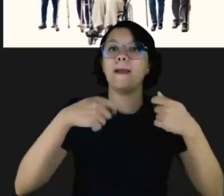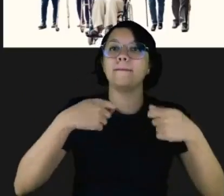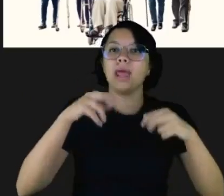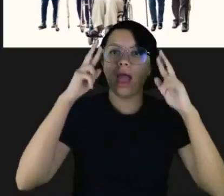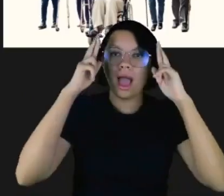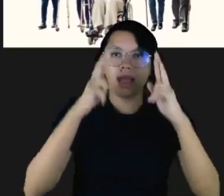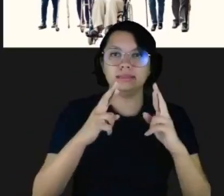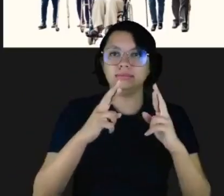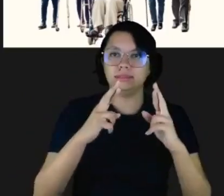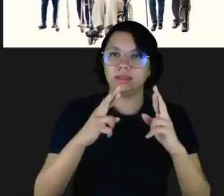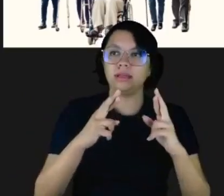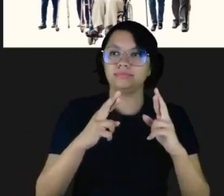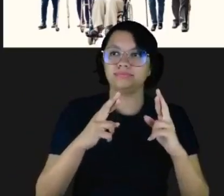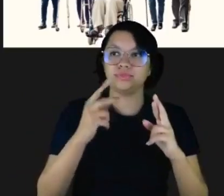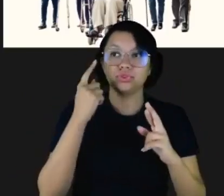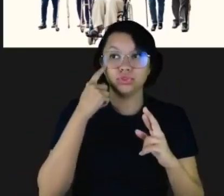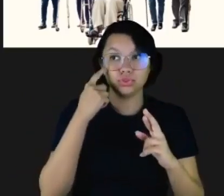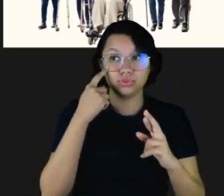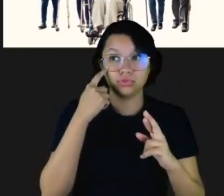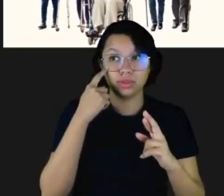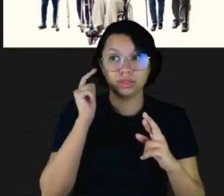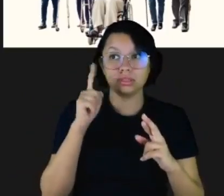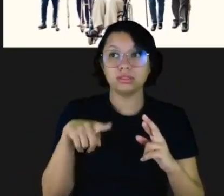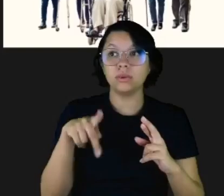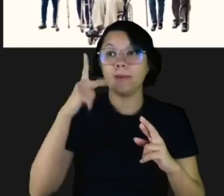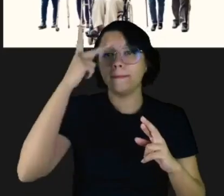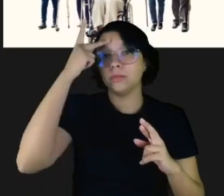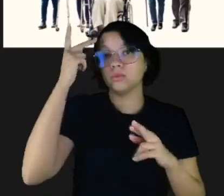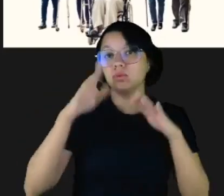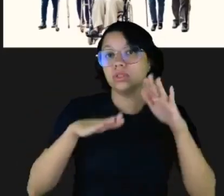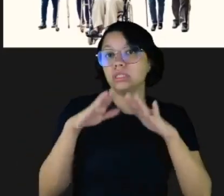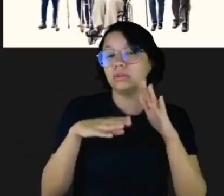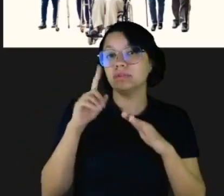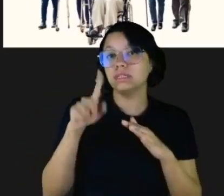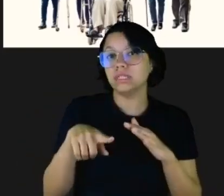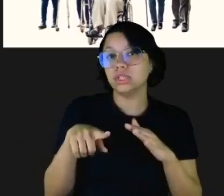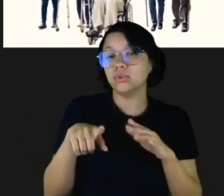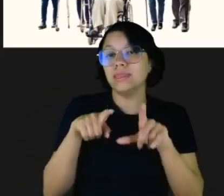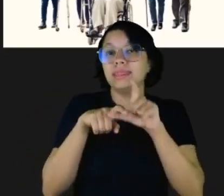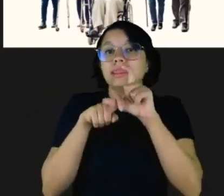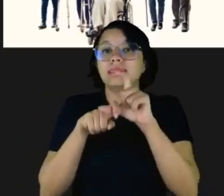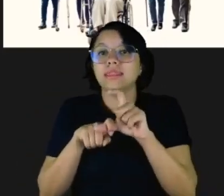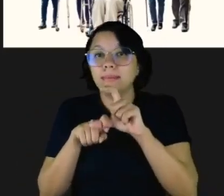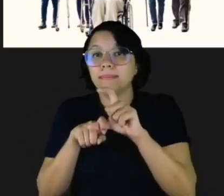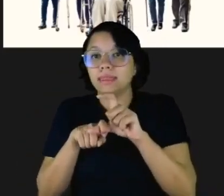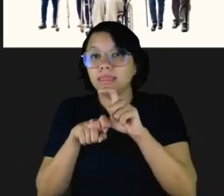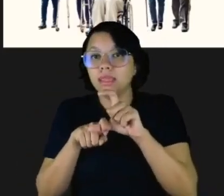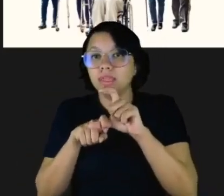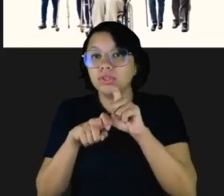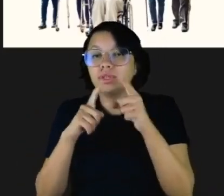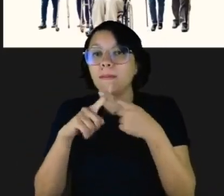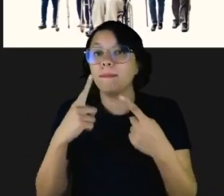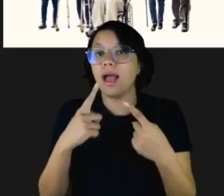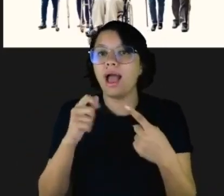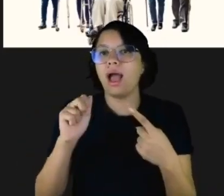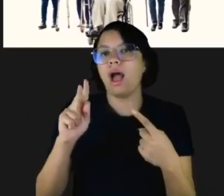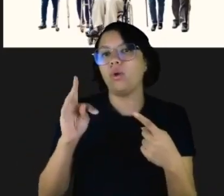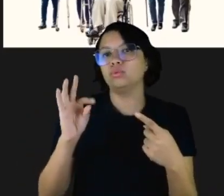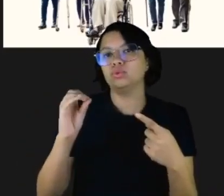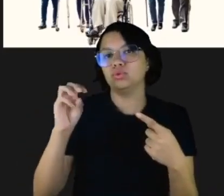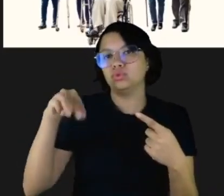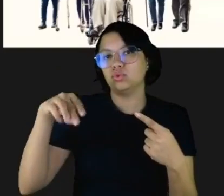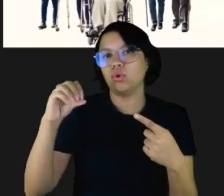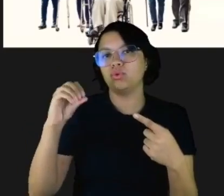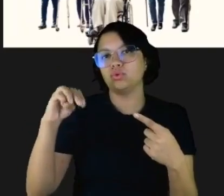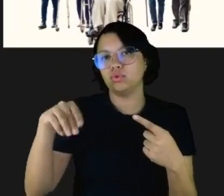na imagem a gente vê bem isso. São pessoas que talvez sejam dependentes, mas com autonomia.